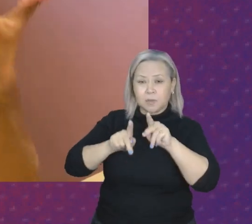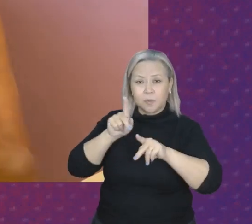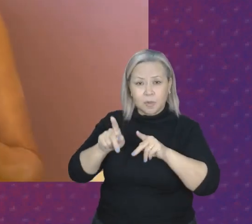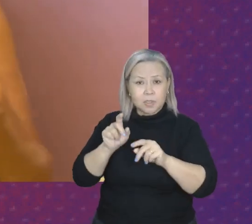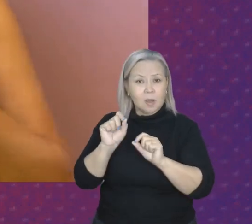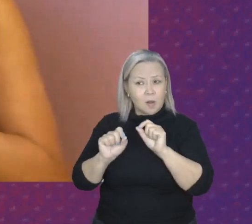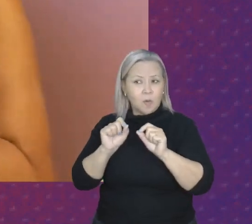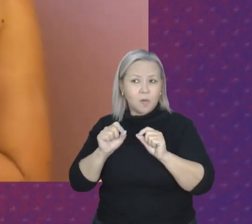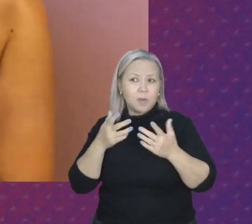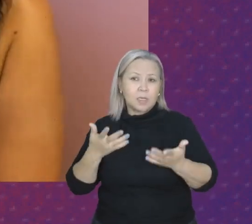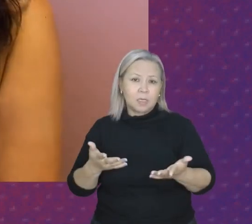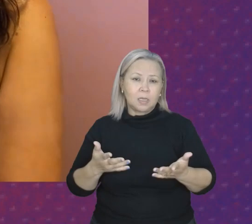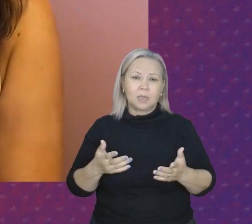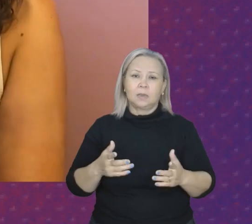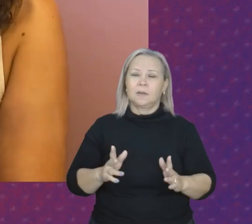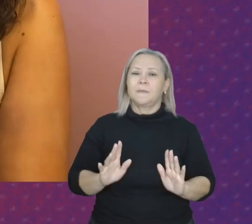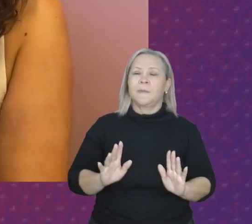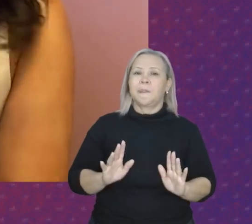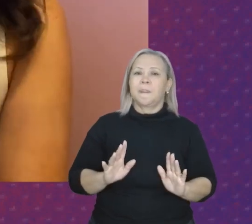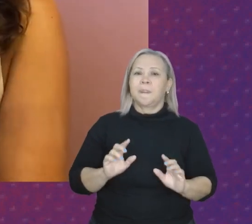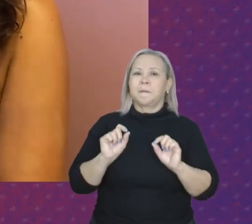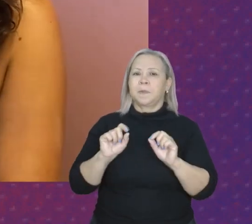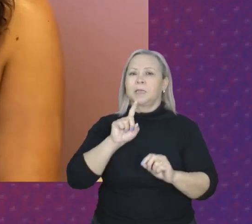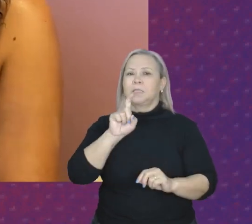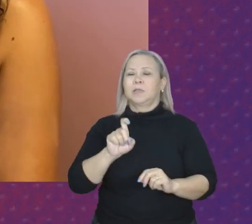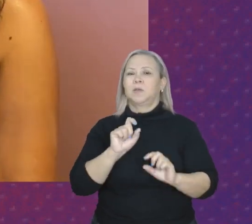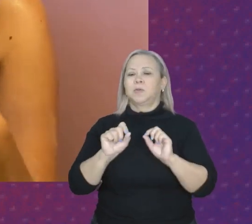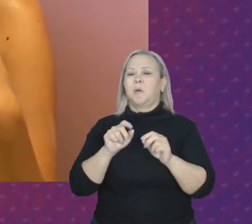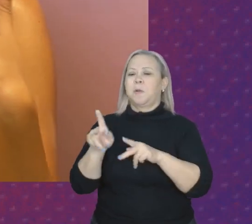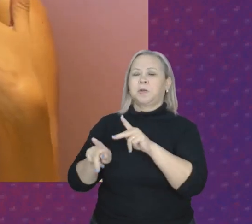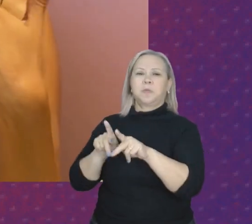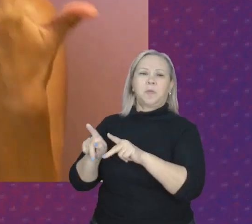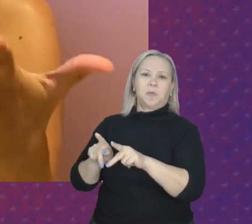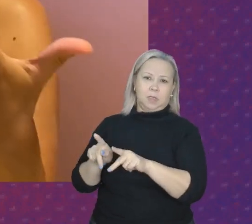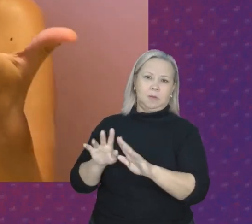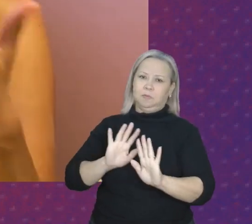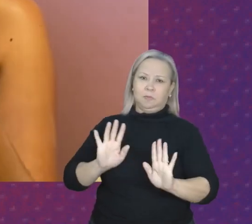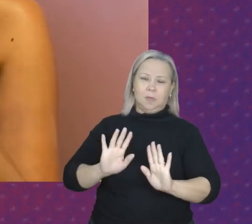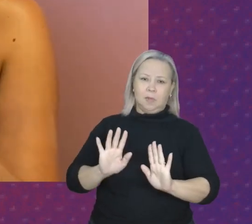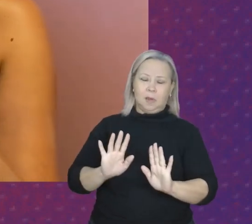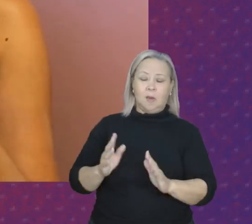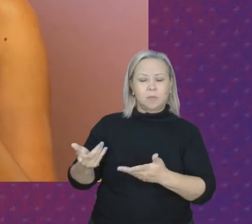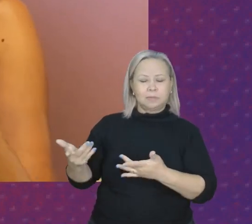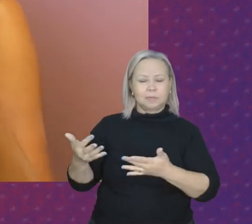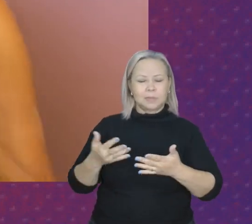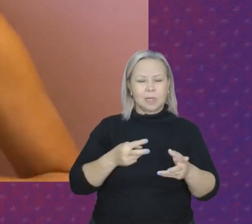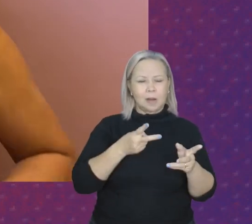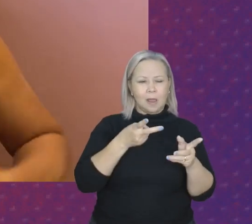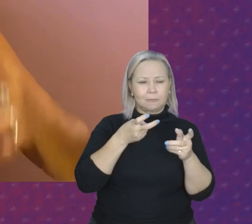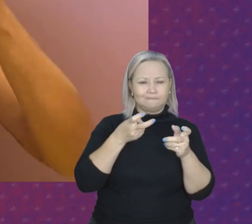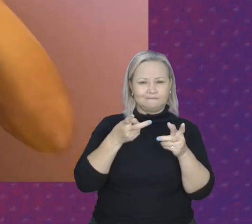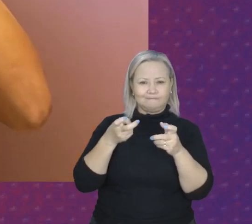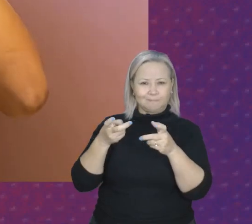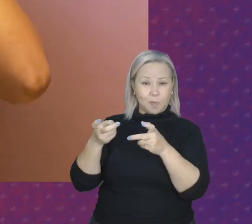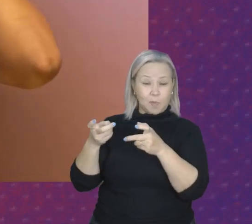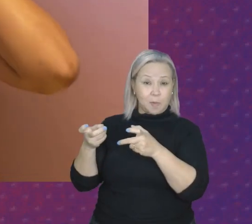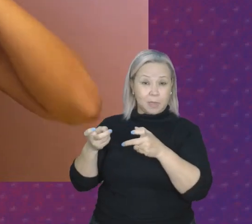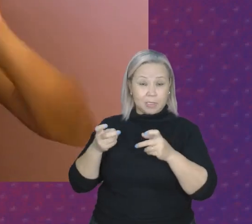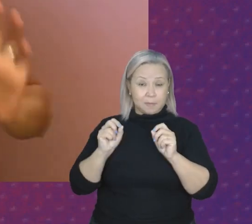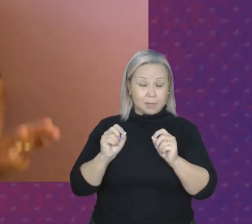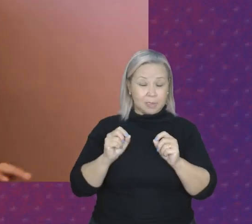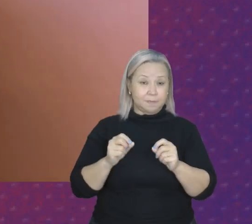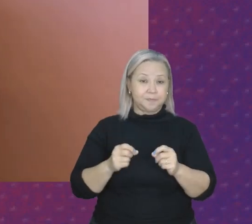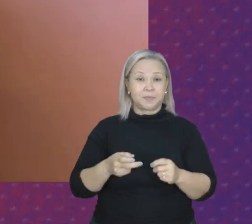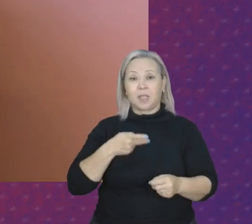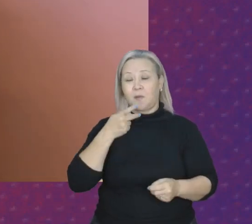que não necessariamente, né, são só para essa população, mas que traz um olhar. E aí eu queria compartilhar aqui duas experiências.